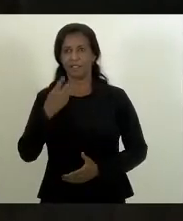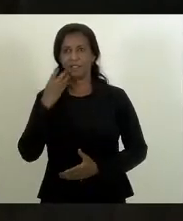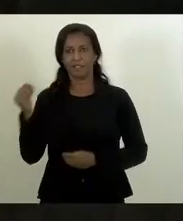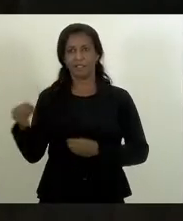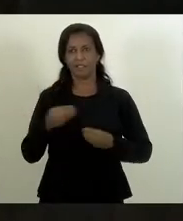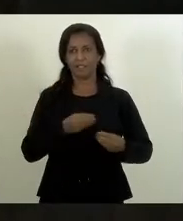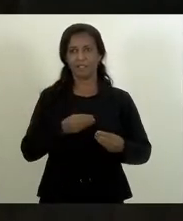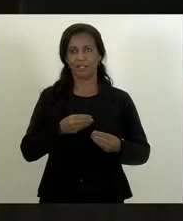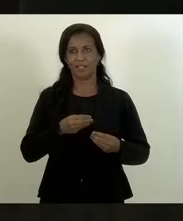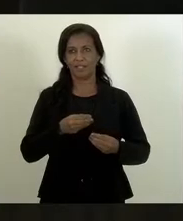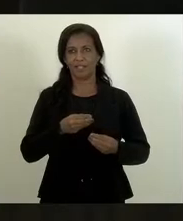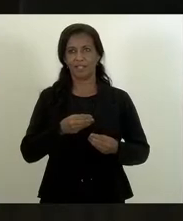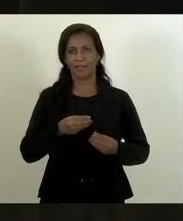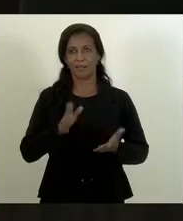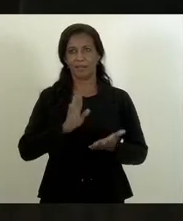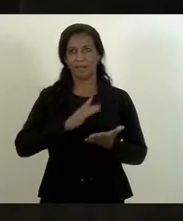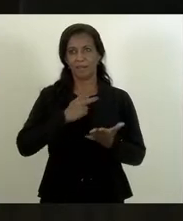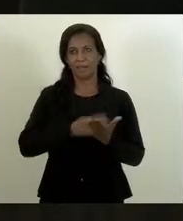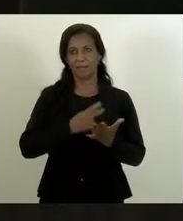projeto